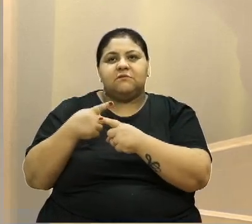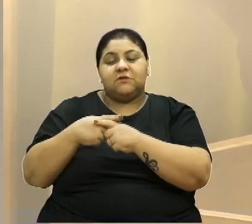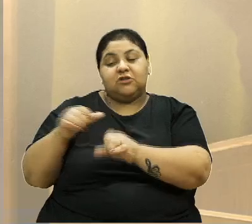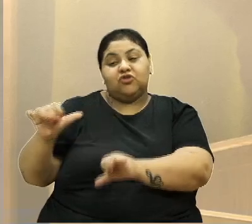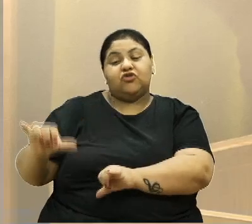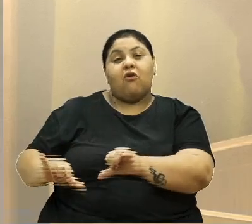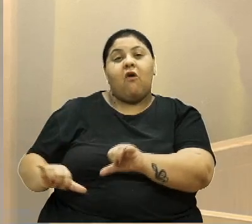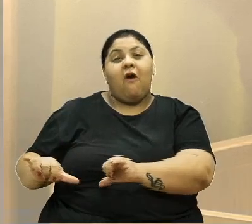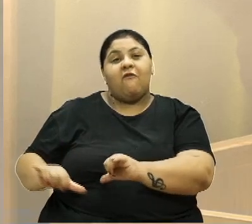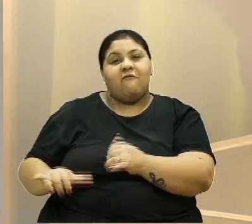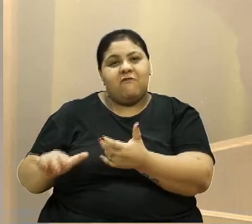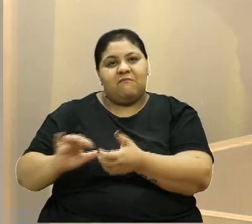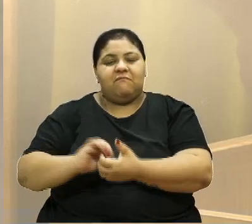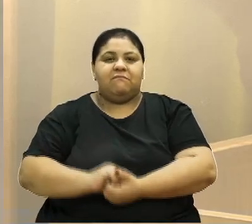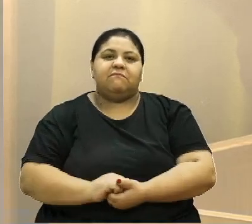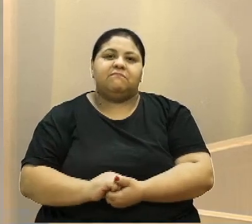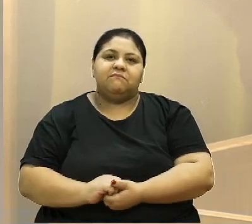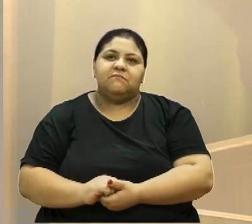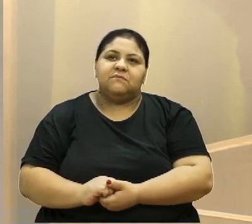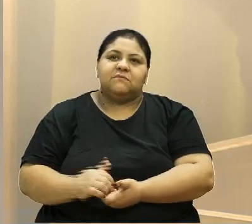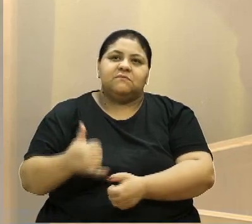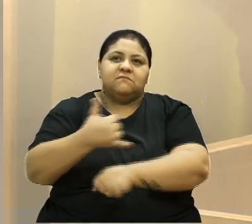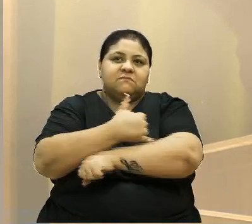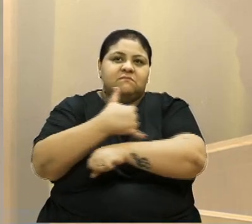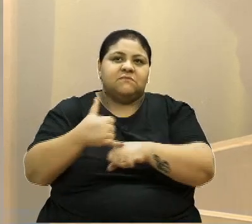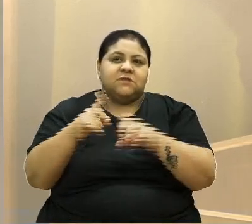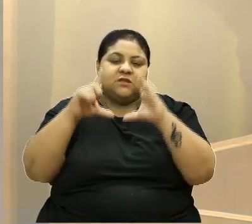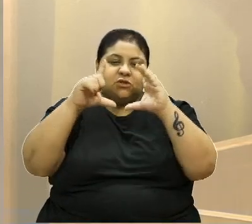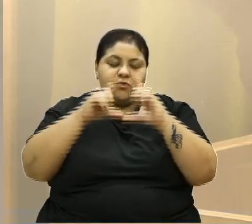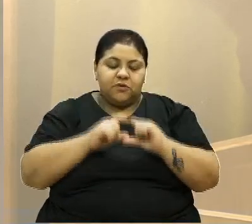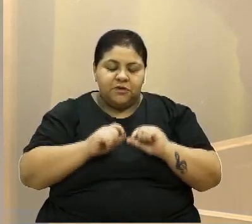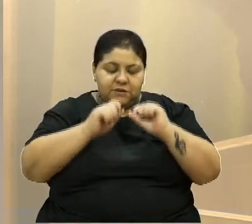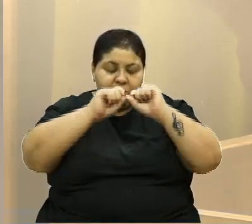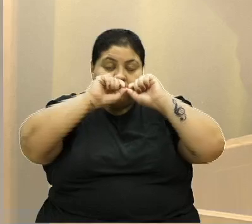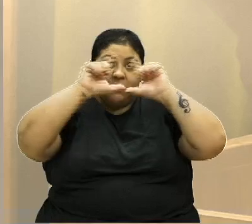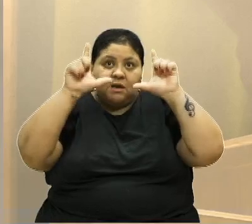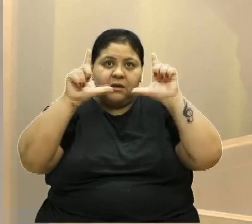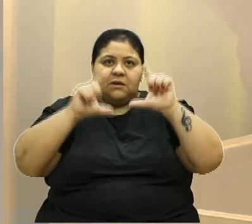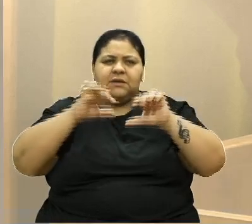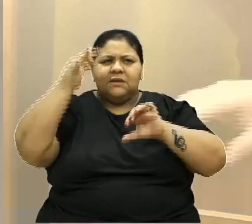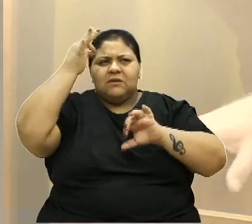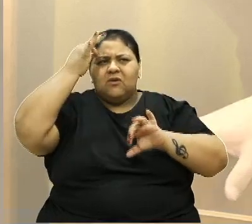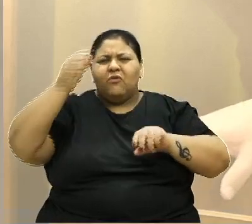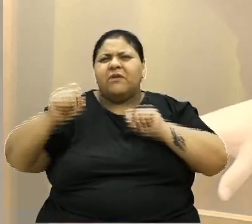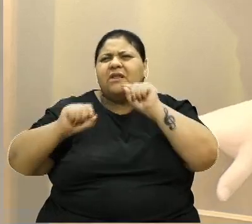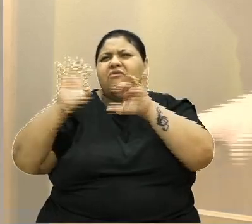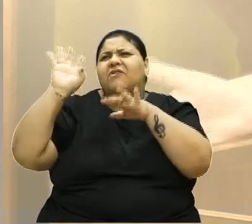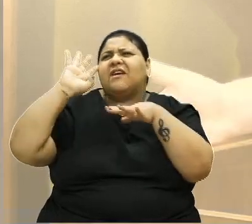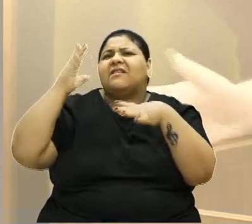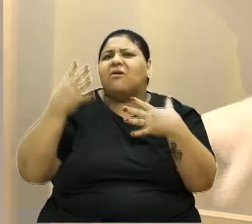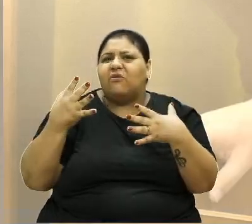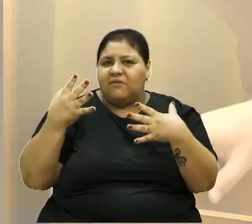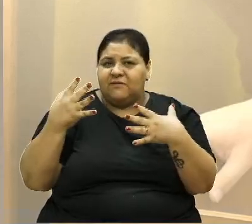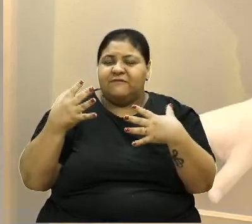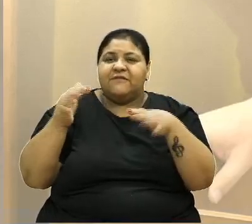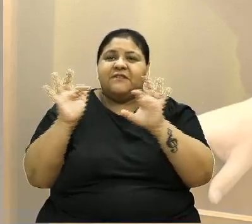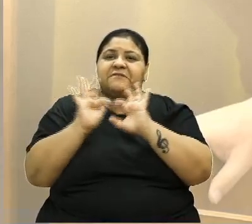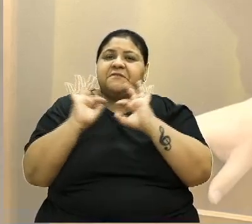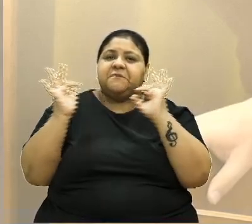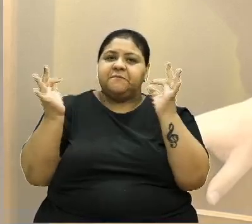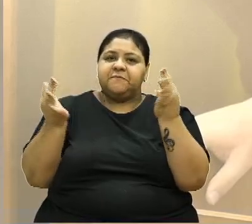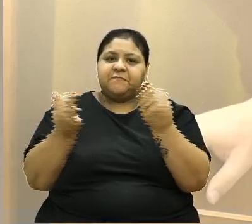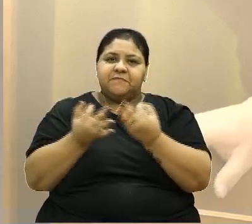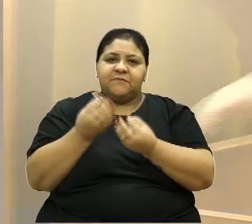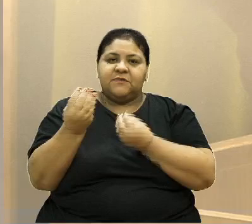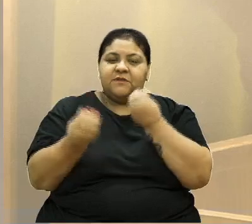a gente passa a noite sem dormir, a gente tenta entender o que está acontecendo, e a família